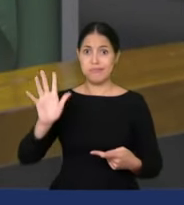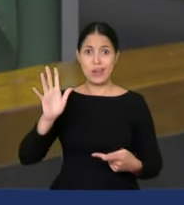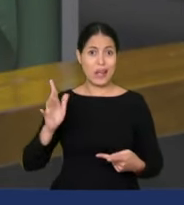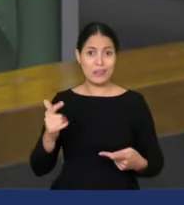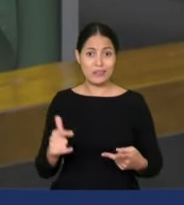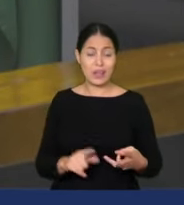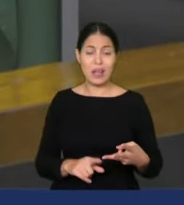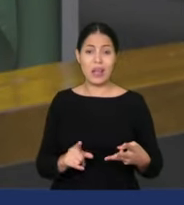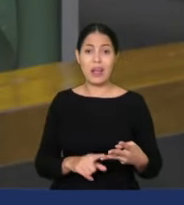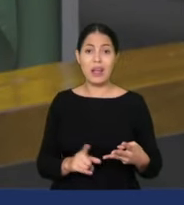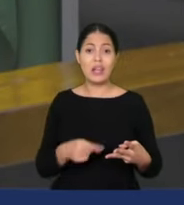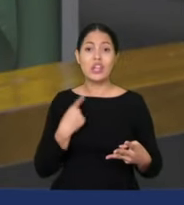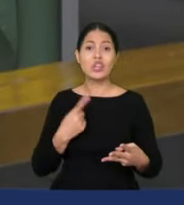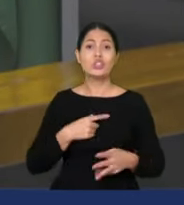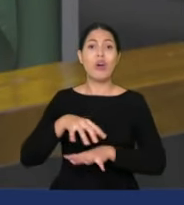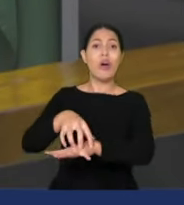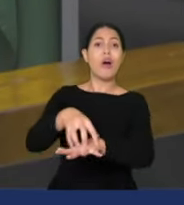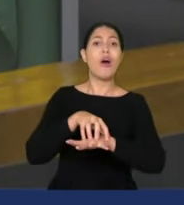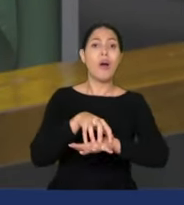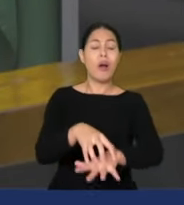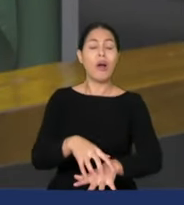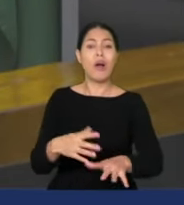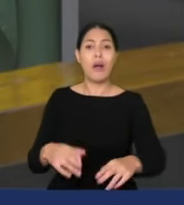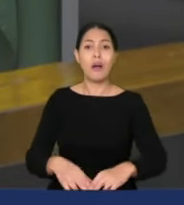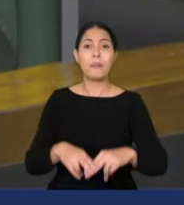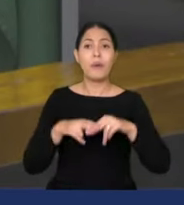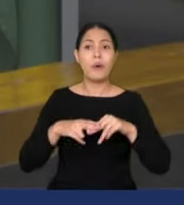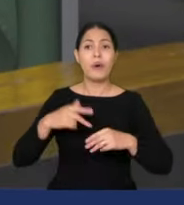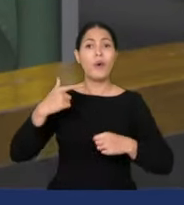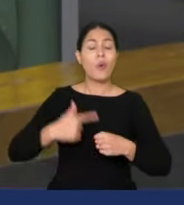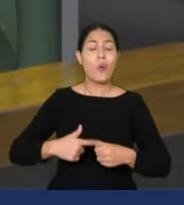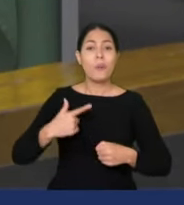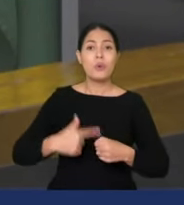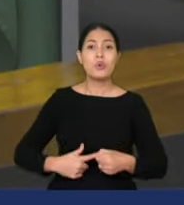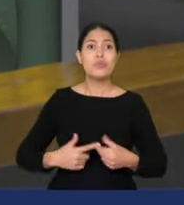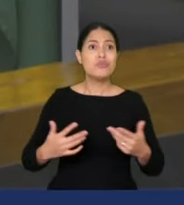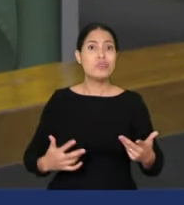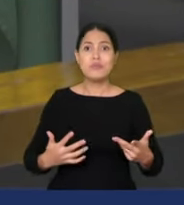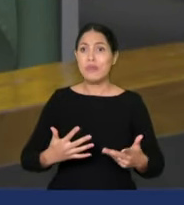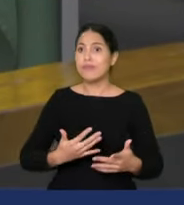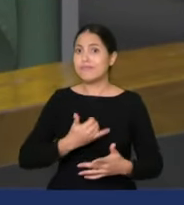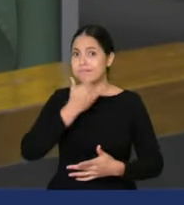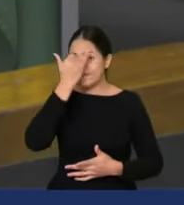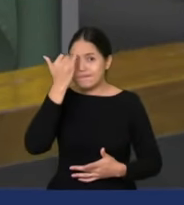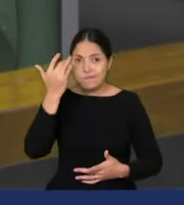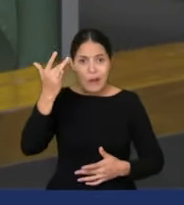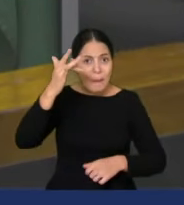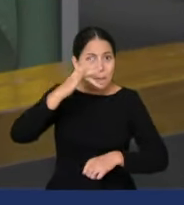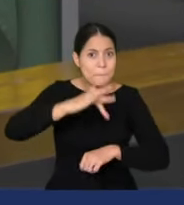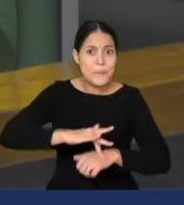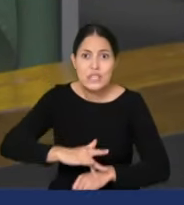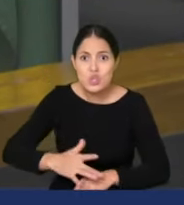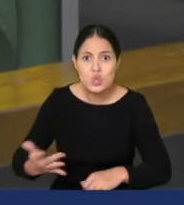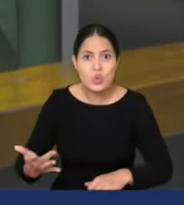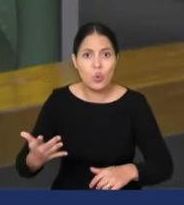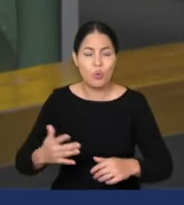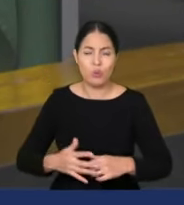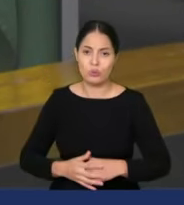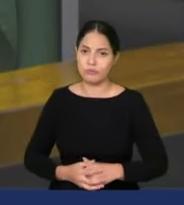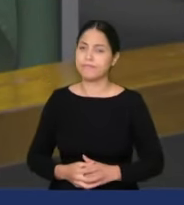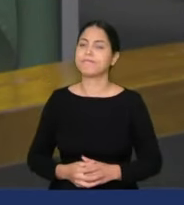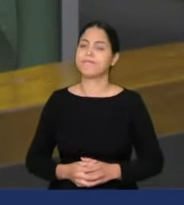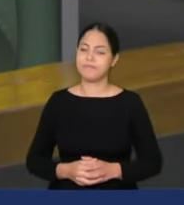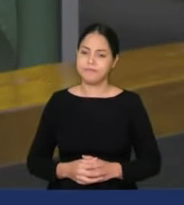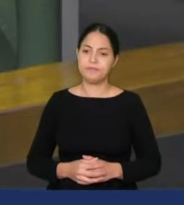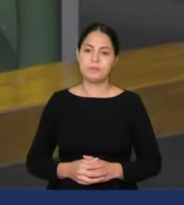nos locomover, porque o combustível chegou a parâmetros absurdos. E é assim que, nessa linha